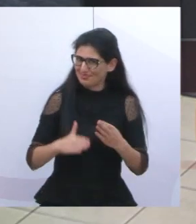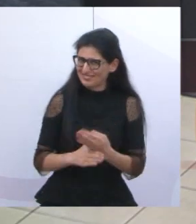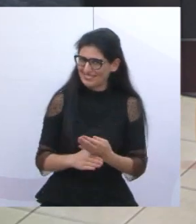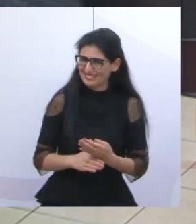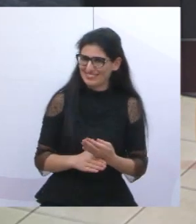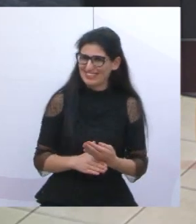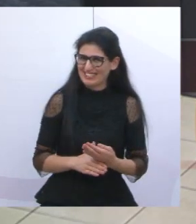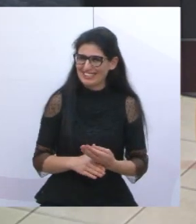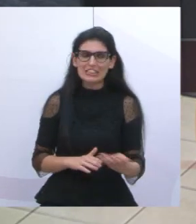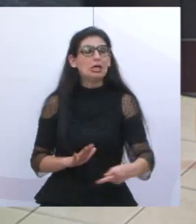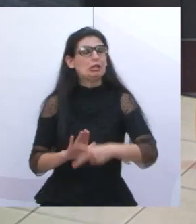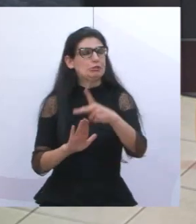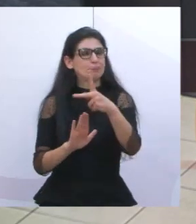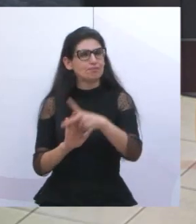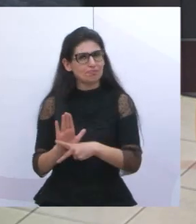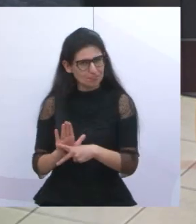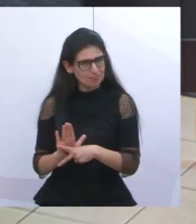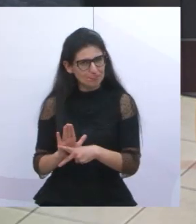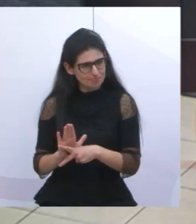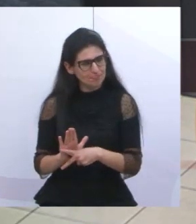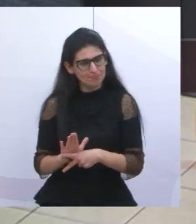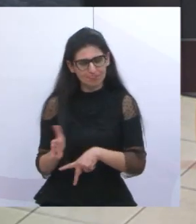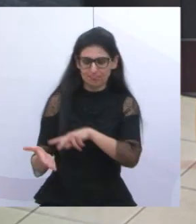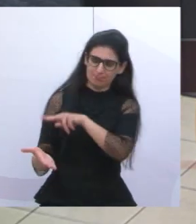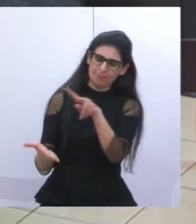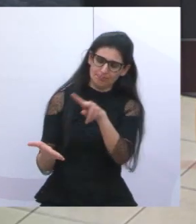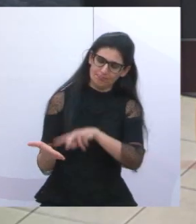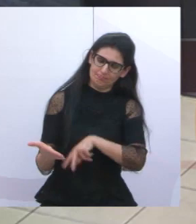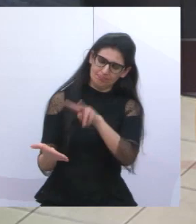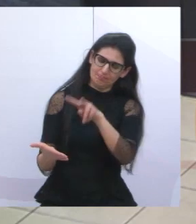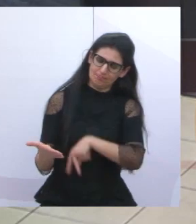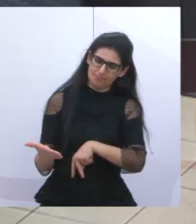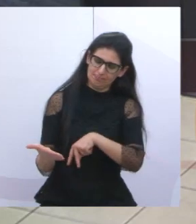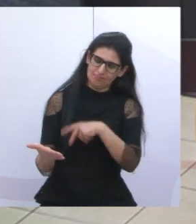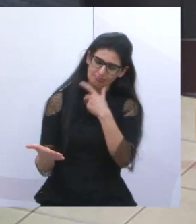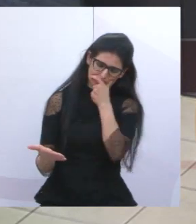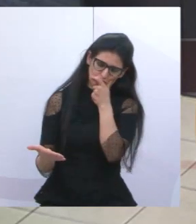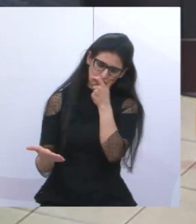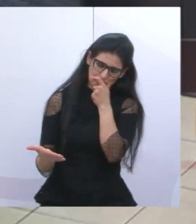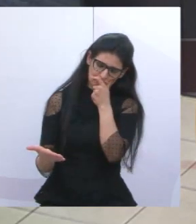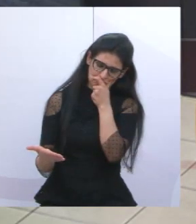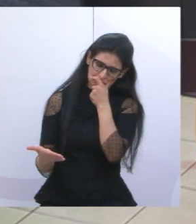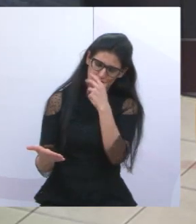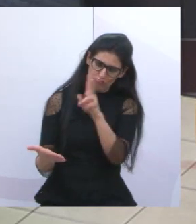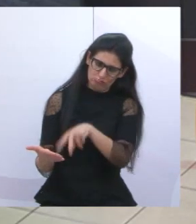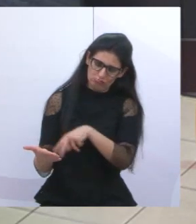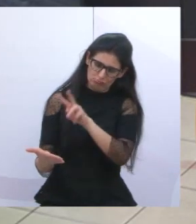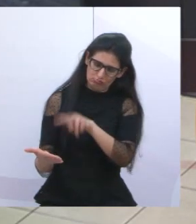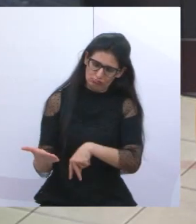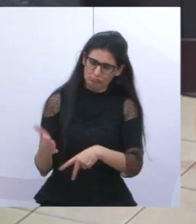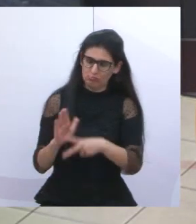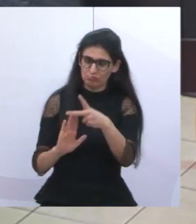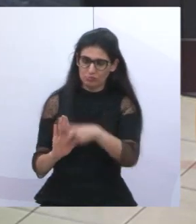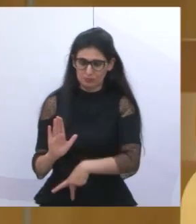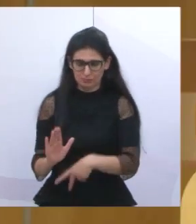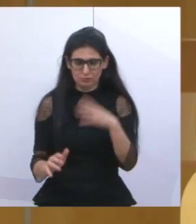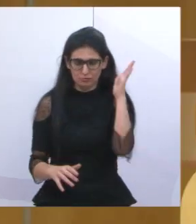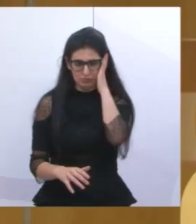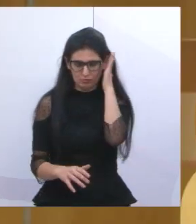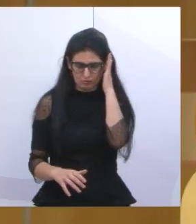Olha só, esse projeto, eu tive analisando algumas partes desse projeto, né, a gente sabe da importância que